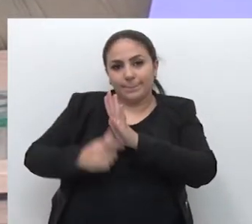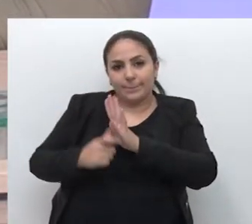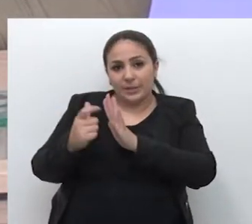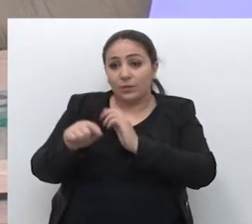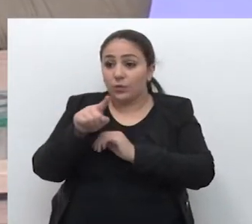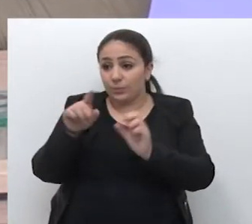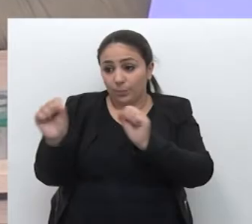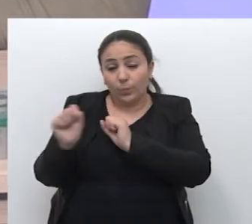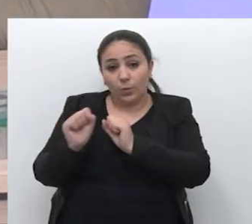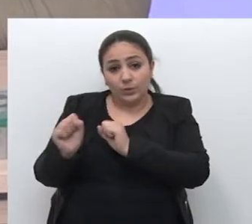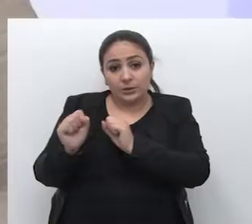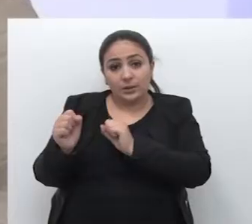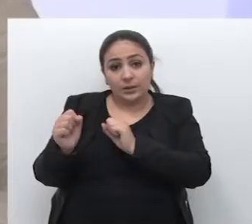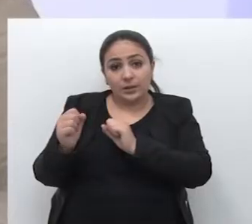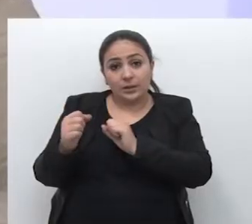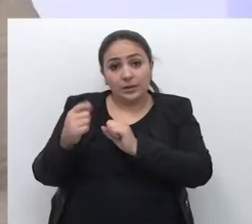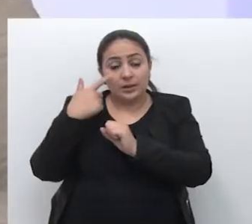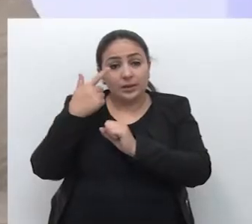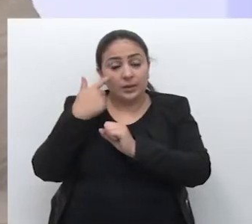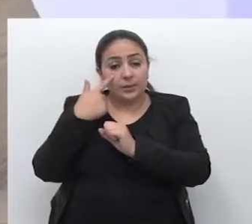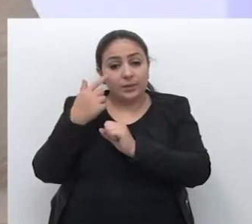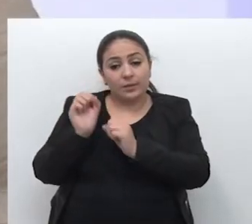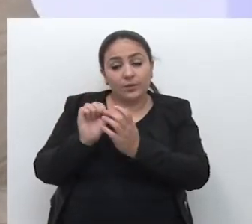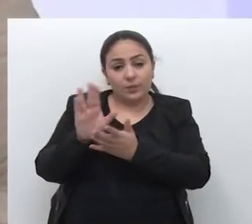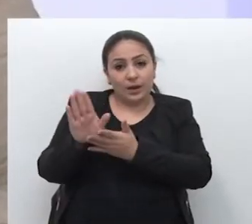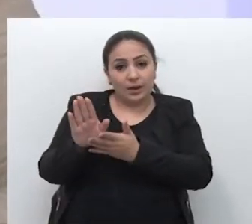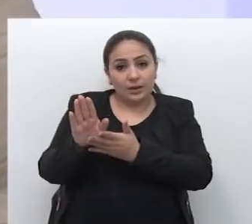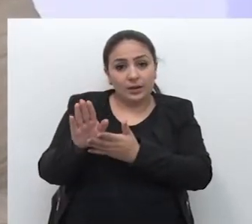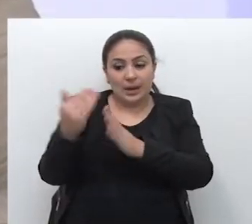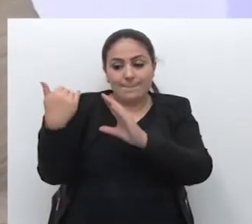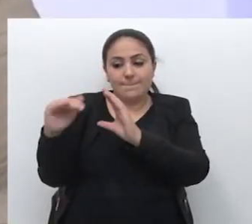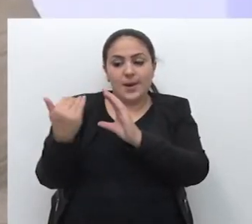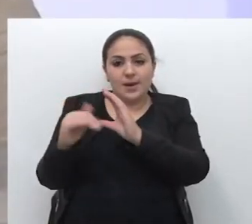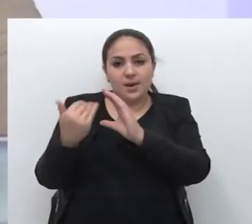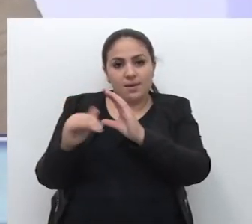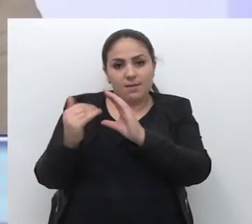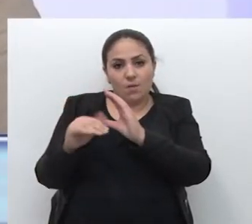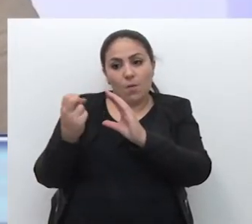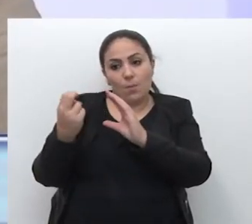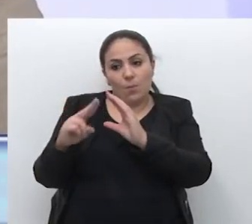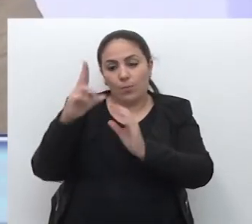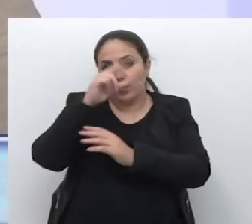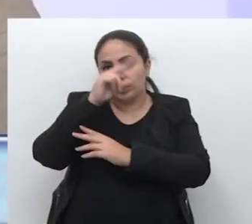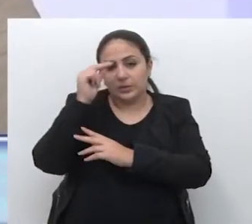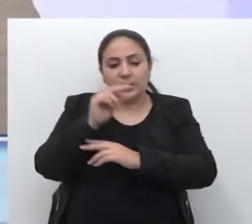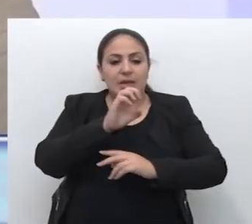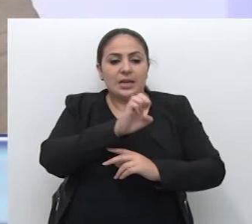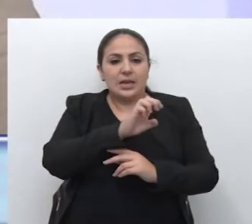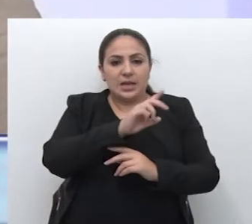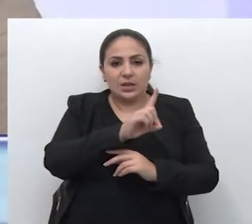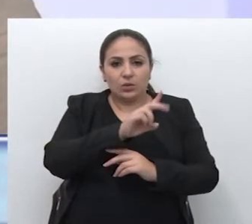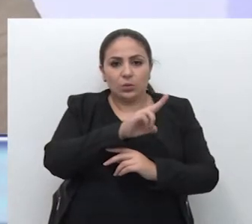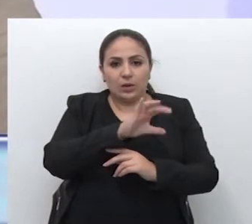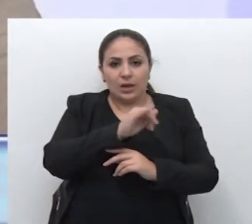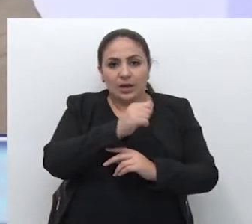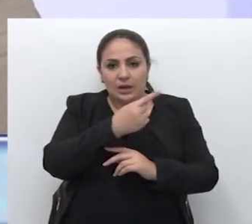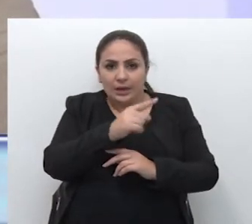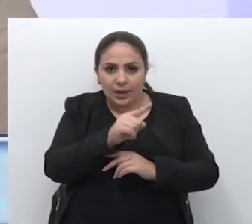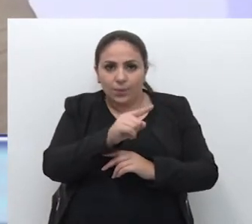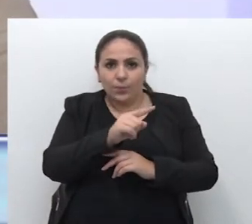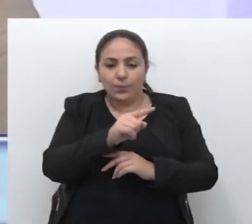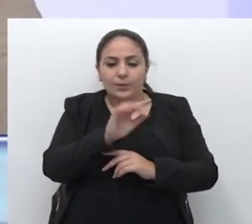esses dados, inclusive vocês podem enviar, quem quiser, né, pode enviar e-mail, pode até mandar para o município, que é